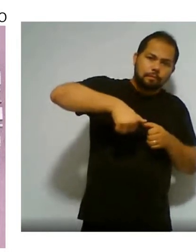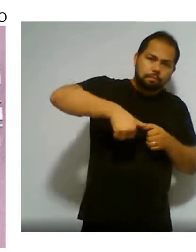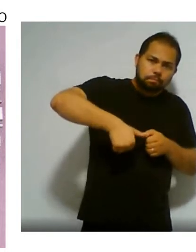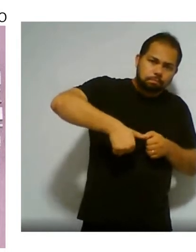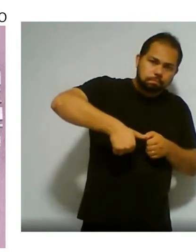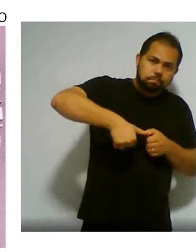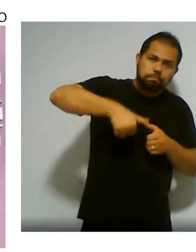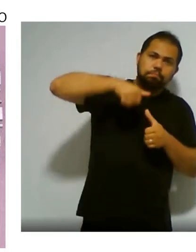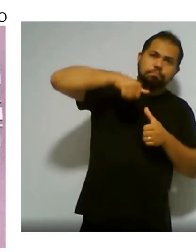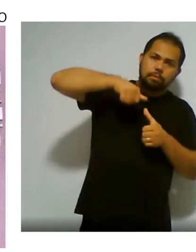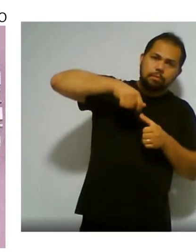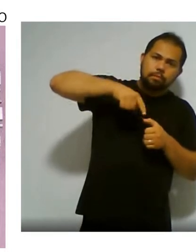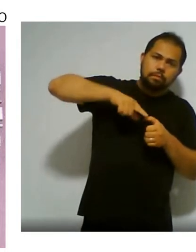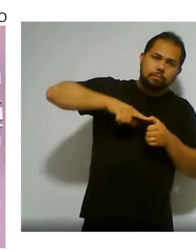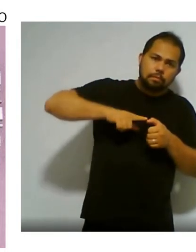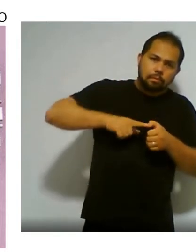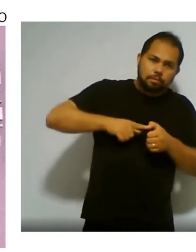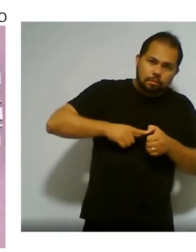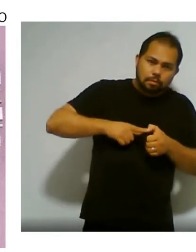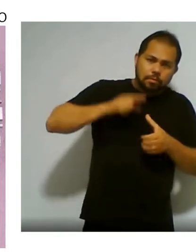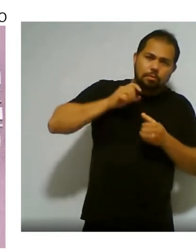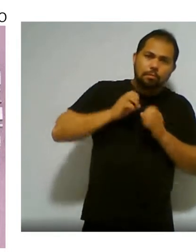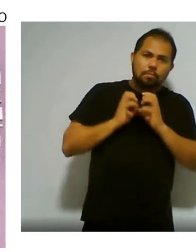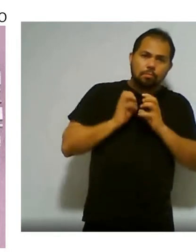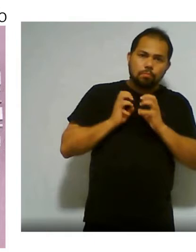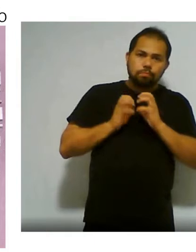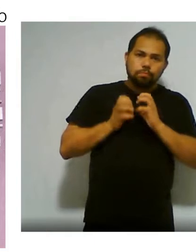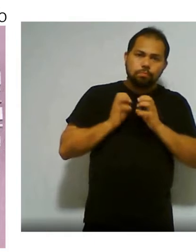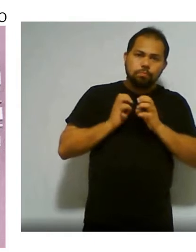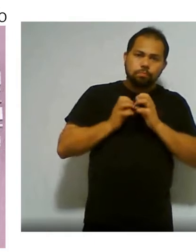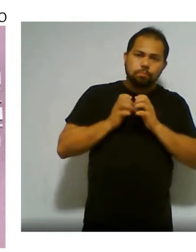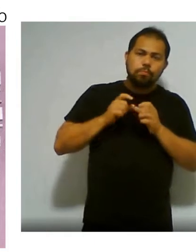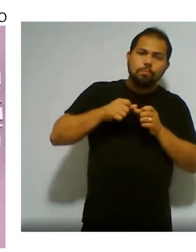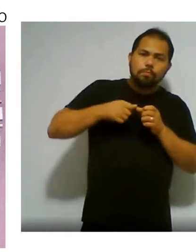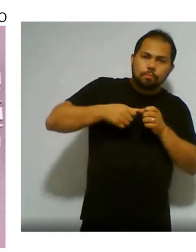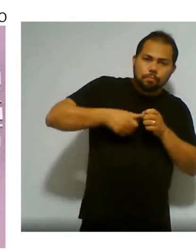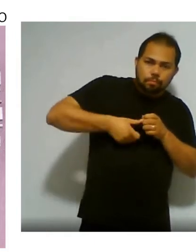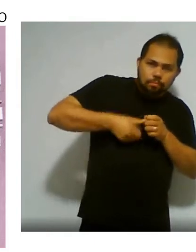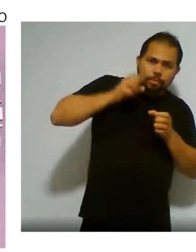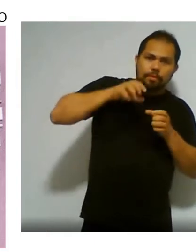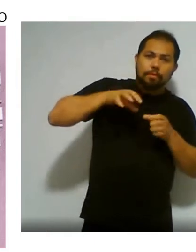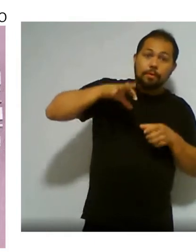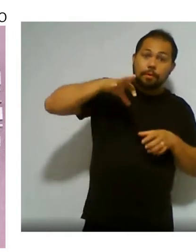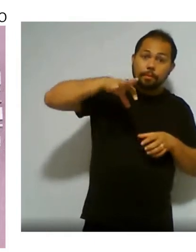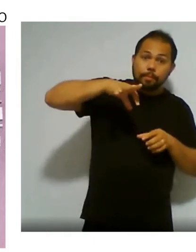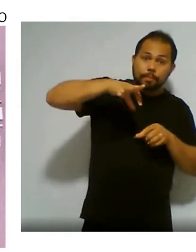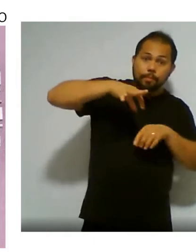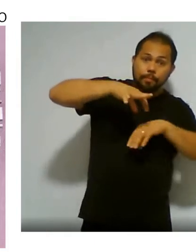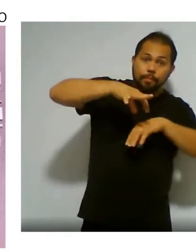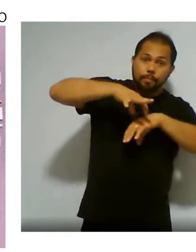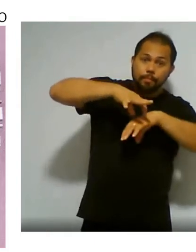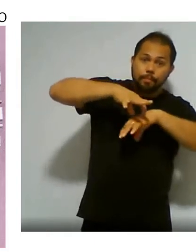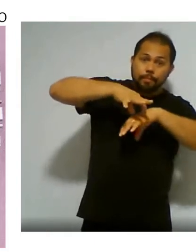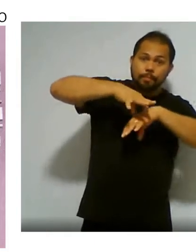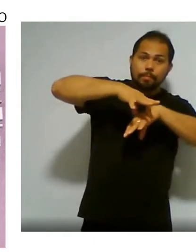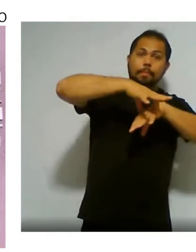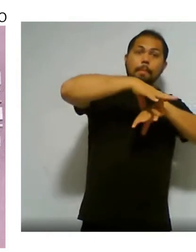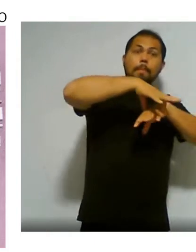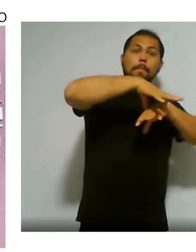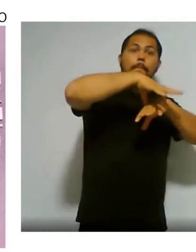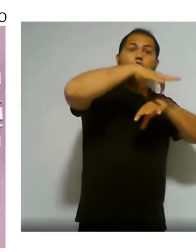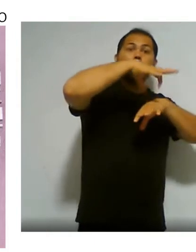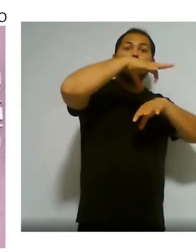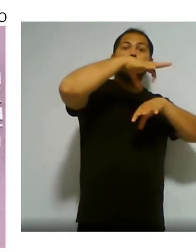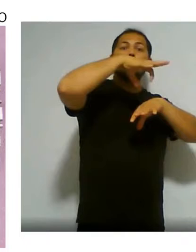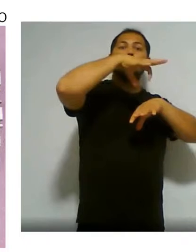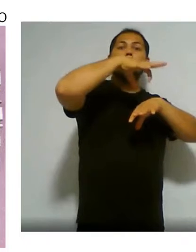alavanca e o processador ele fica solto, a gente segura pelas laterais, né, com a menor área de contato possível e